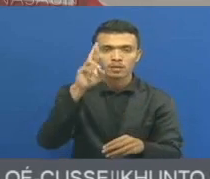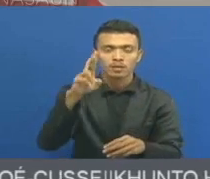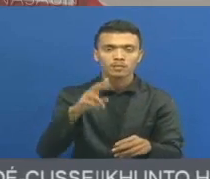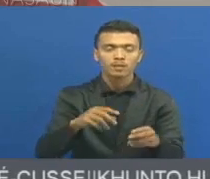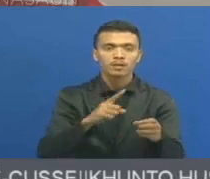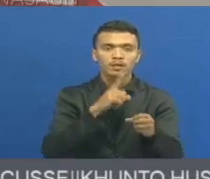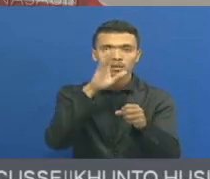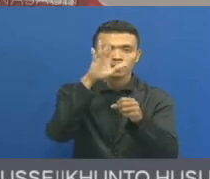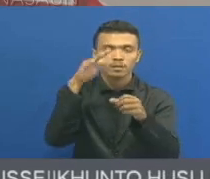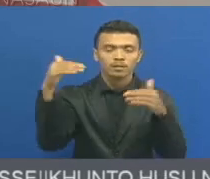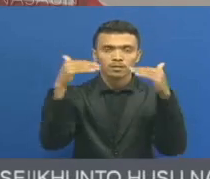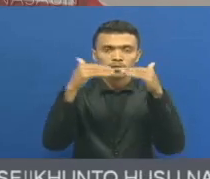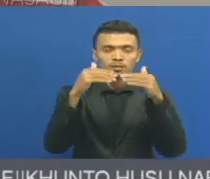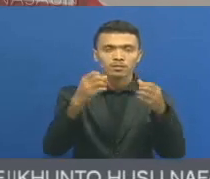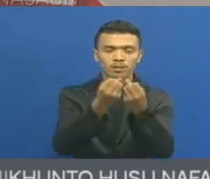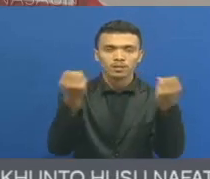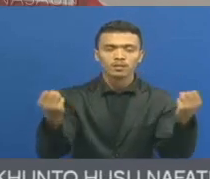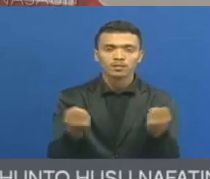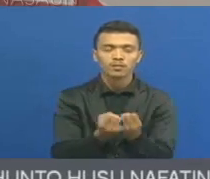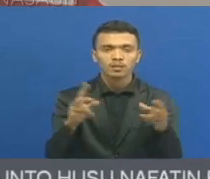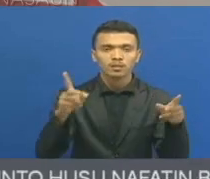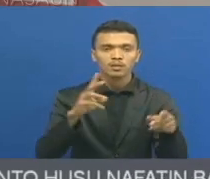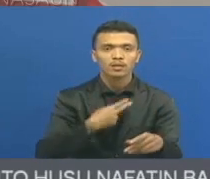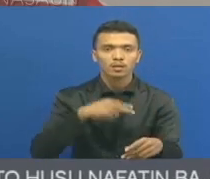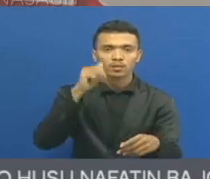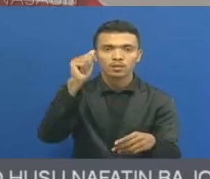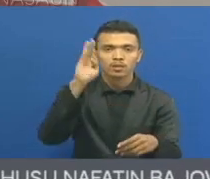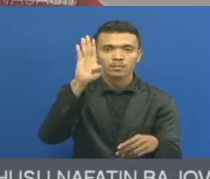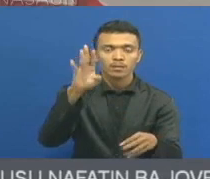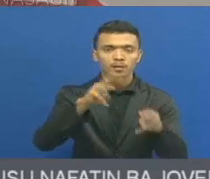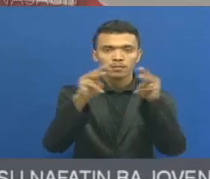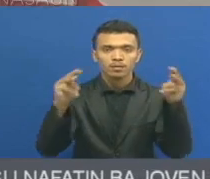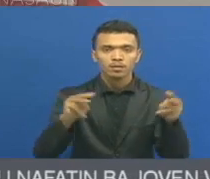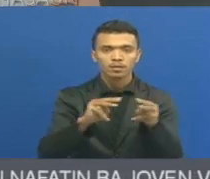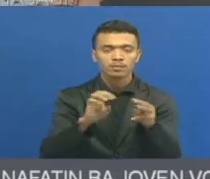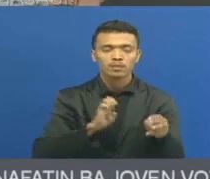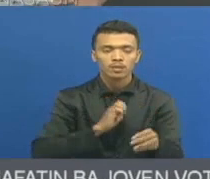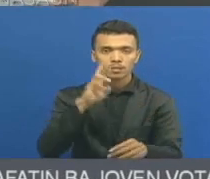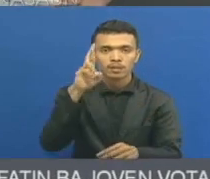e a conferência imprensa e suco fato bolo Atulia B município Ermera.